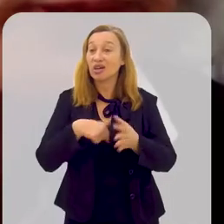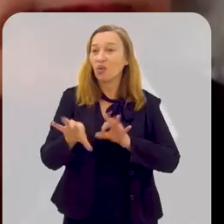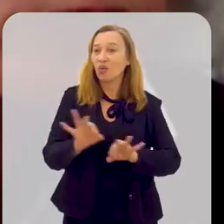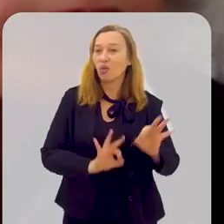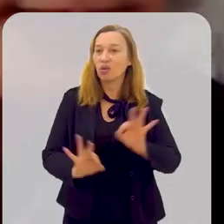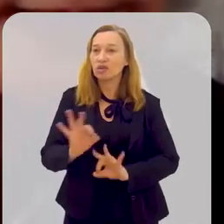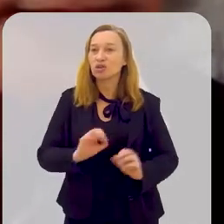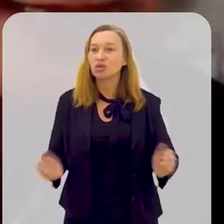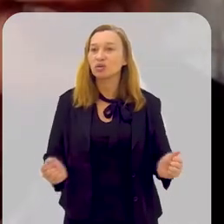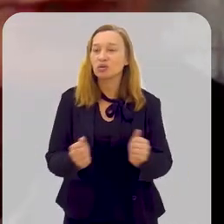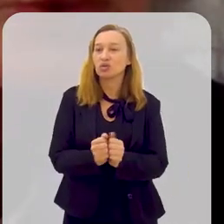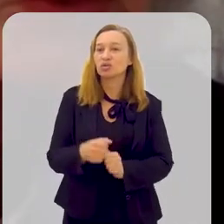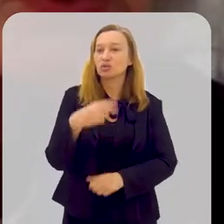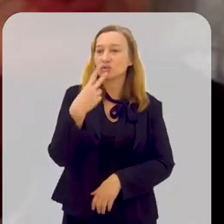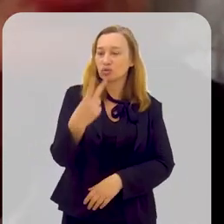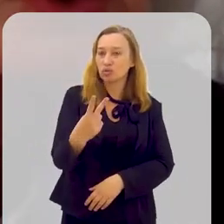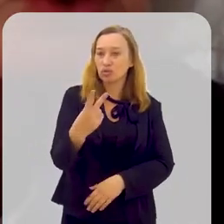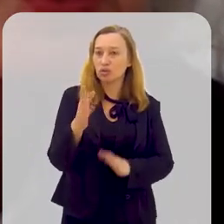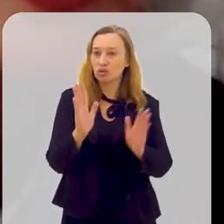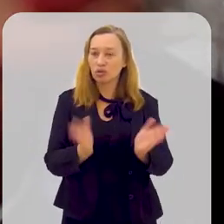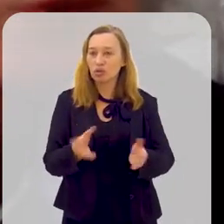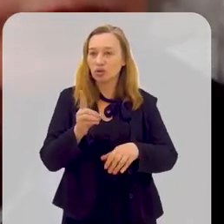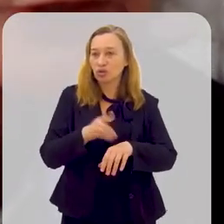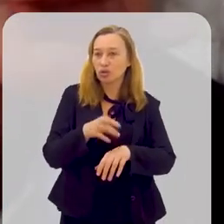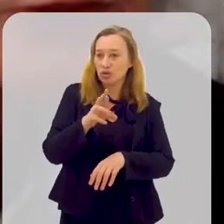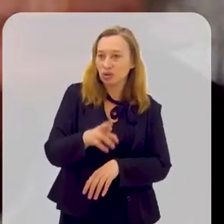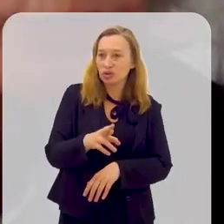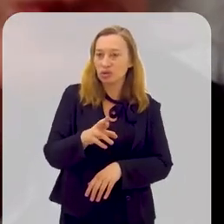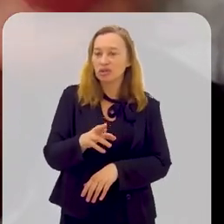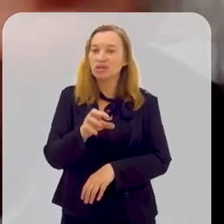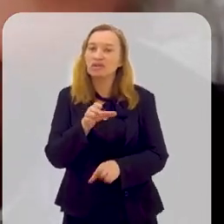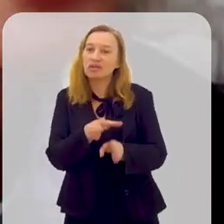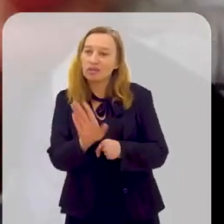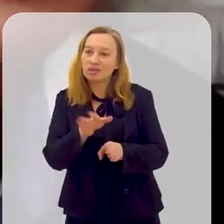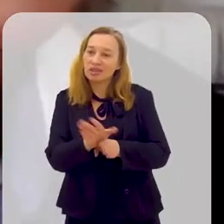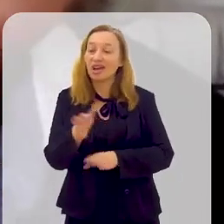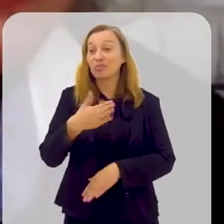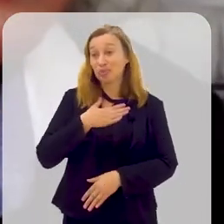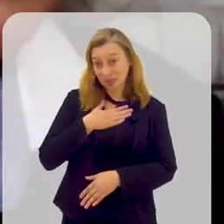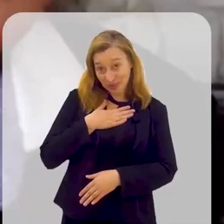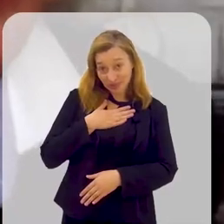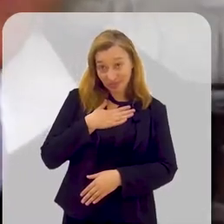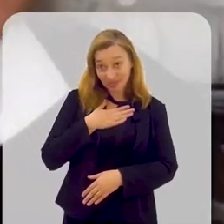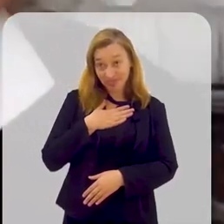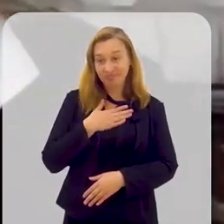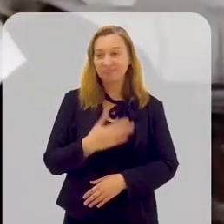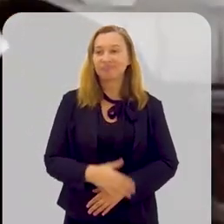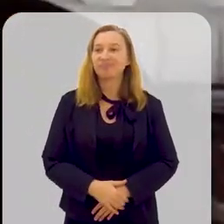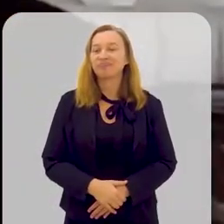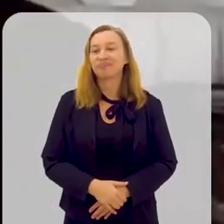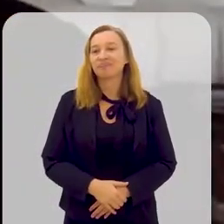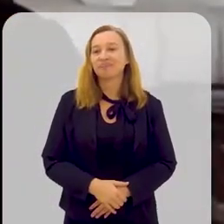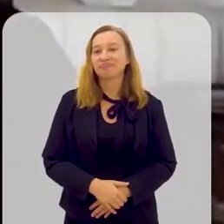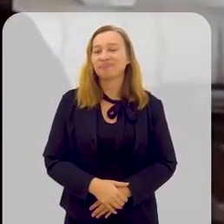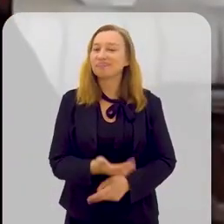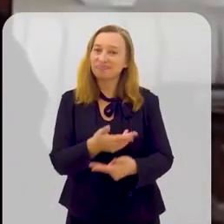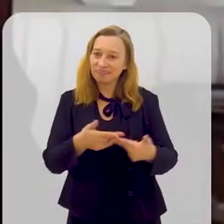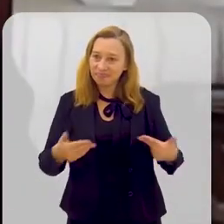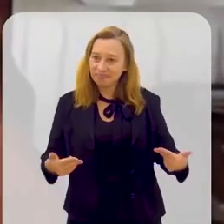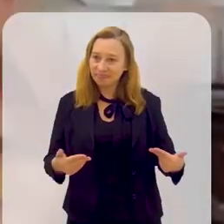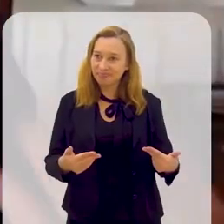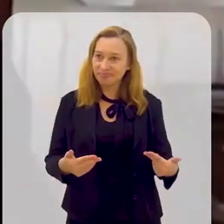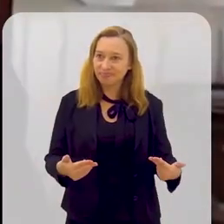um livro que eu organizei junto com duas hoje doutoras que foram orientadas por mim e